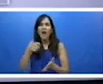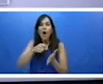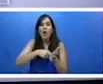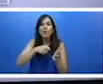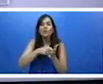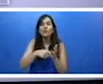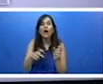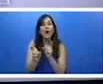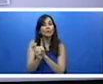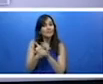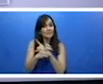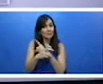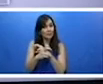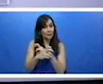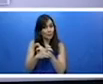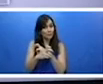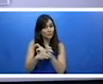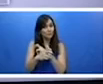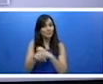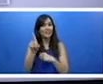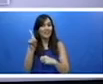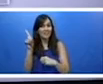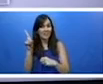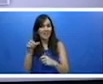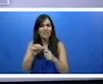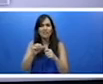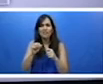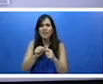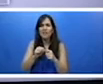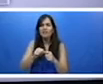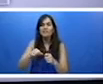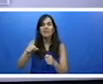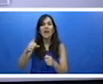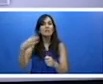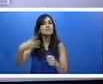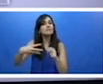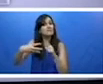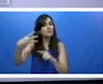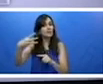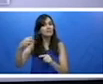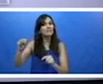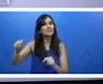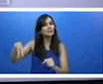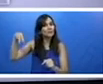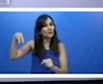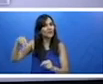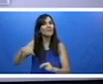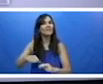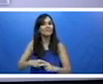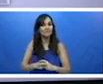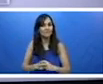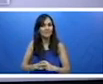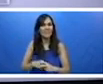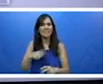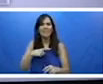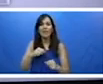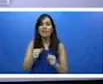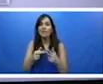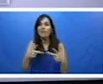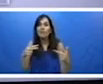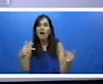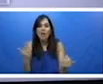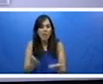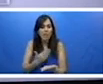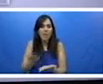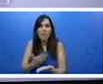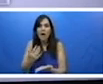rapidamente captura o leitor nessas novelas. 3 exemplos notáveis de sua produção literária, com ótimas traduções e